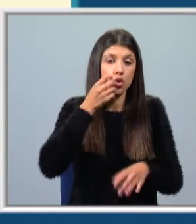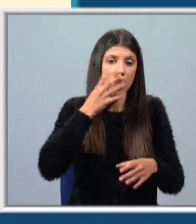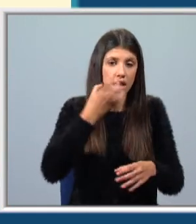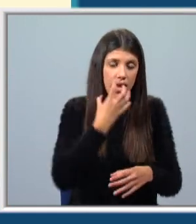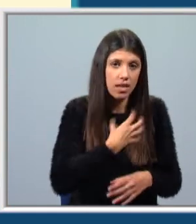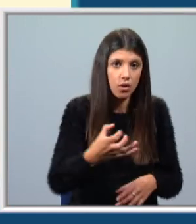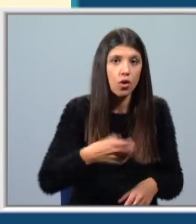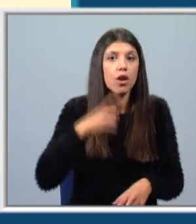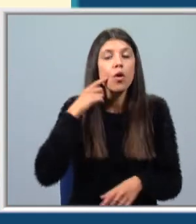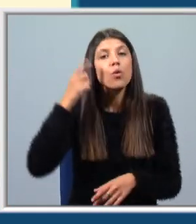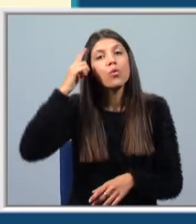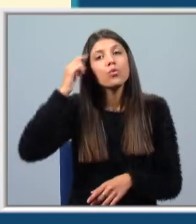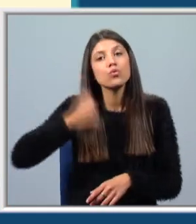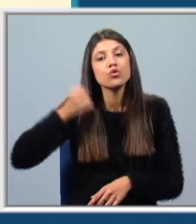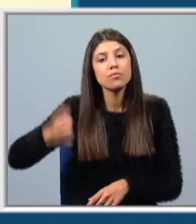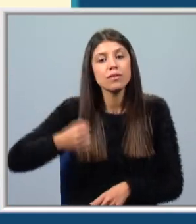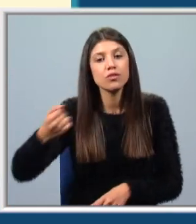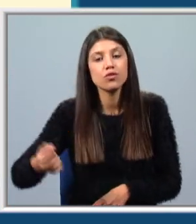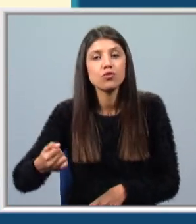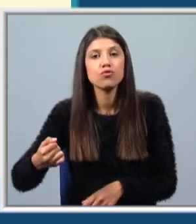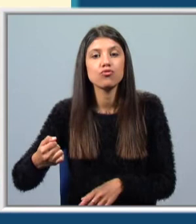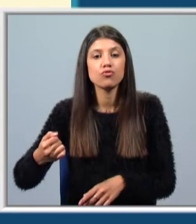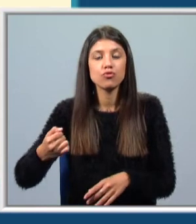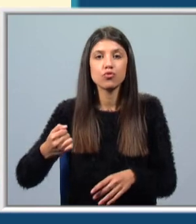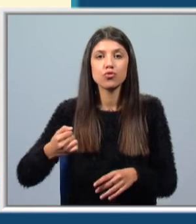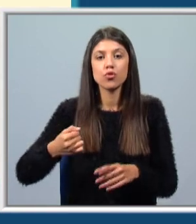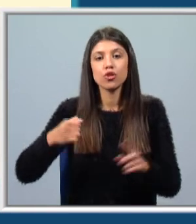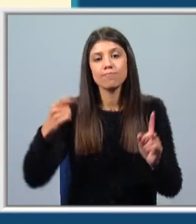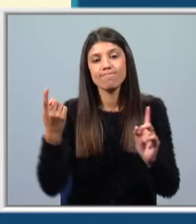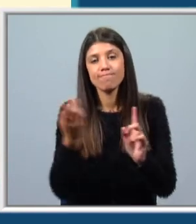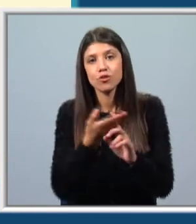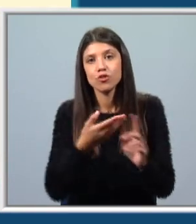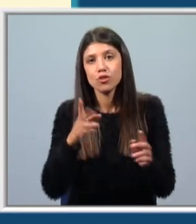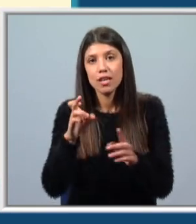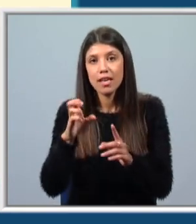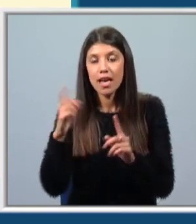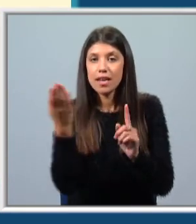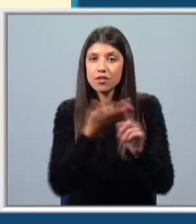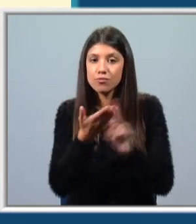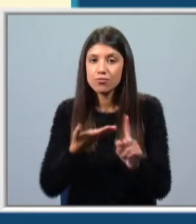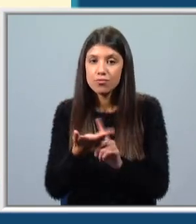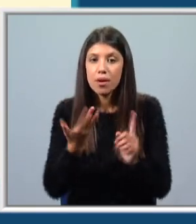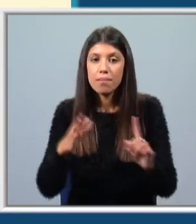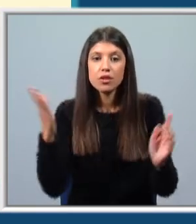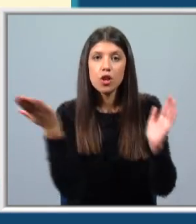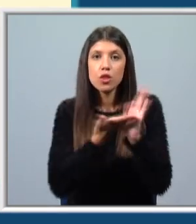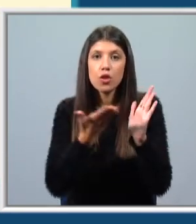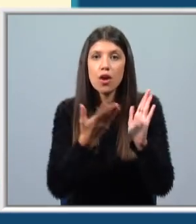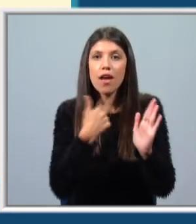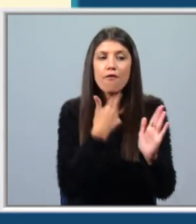seus rebanhos, cortavam canas para fazer gaitas, mas quando tocavam nelas, saíam umas vozes que